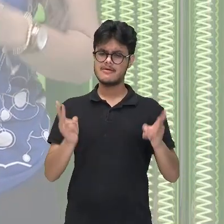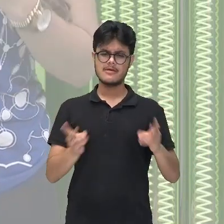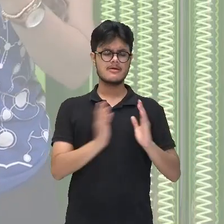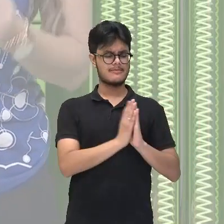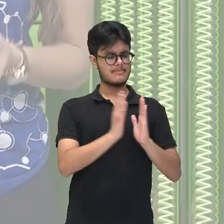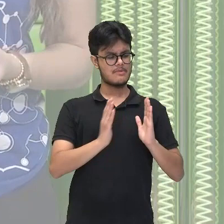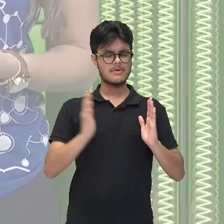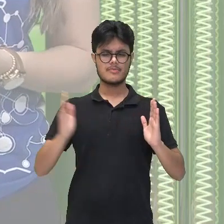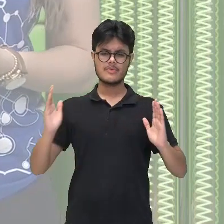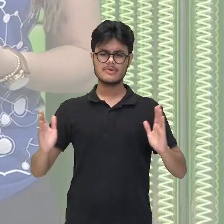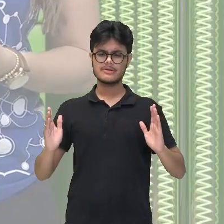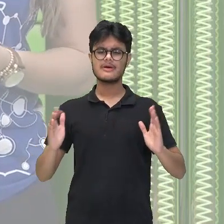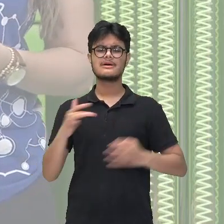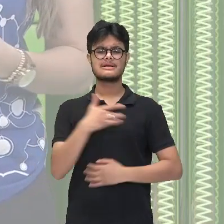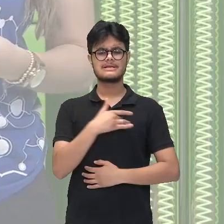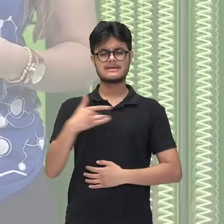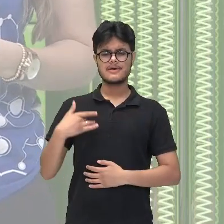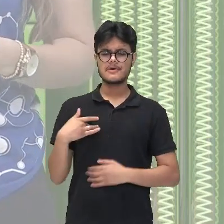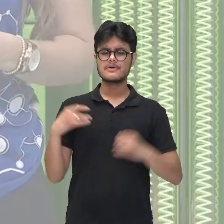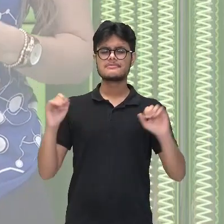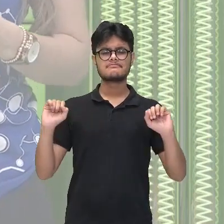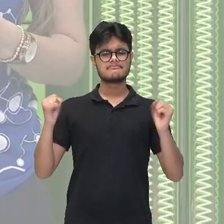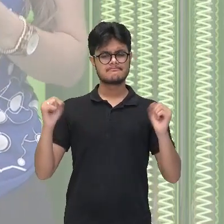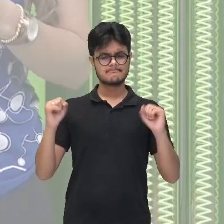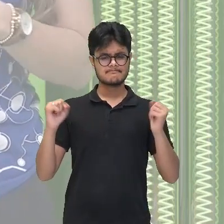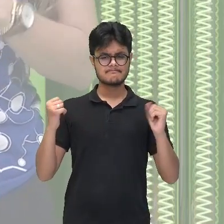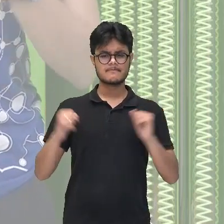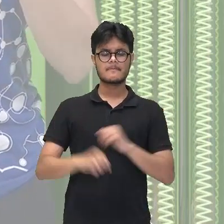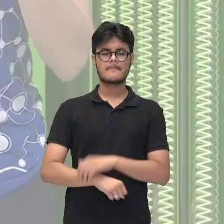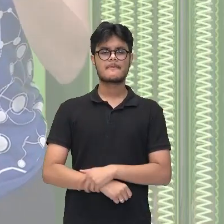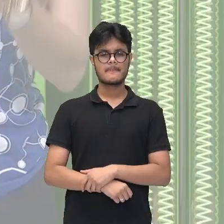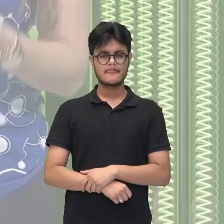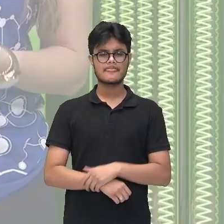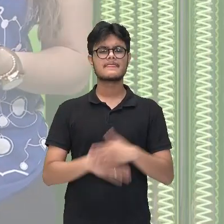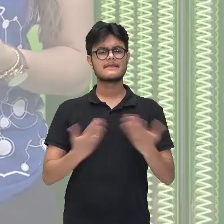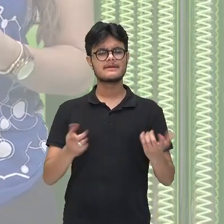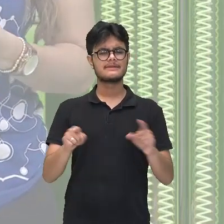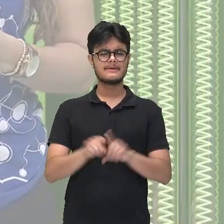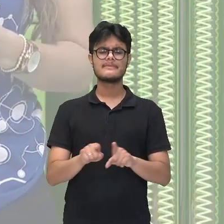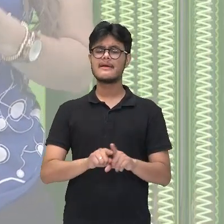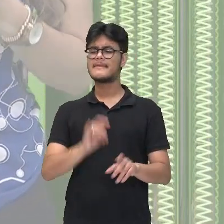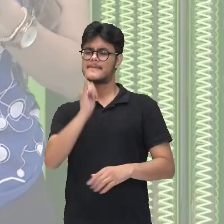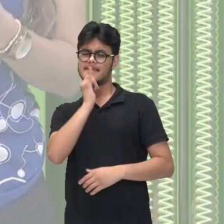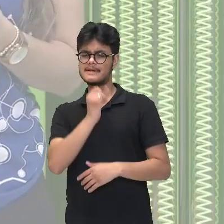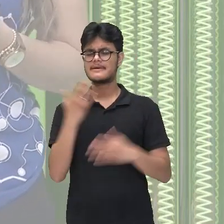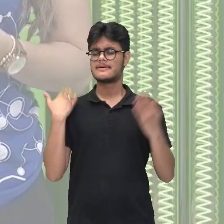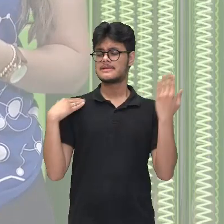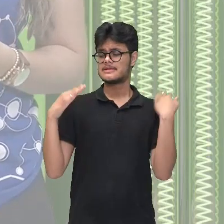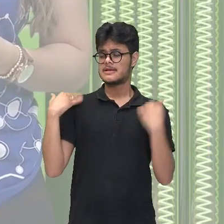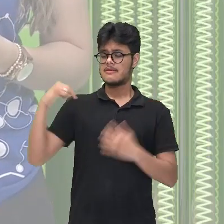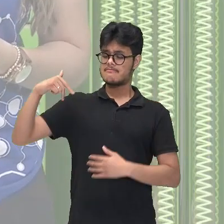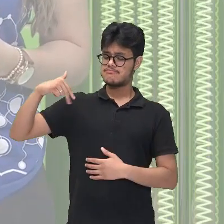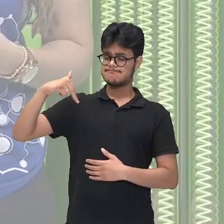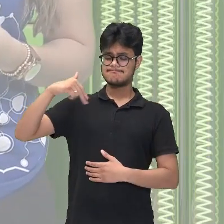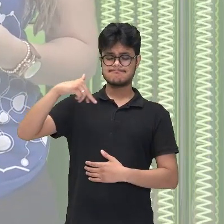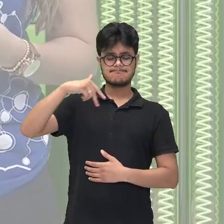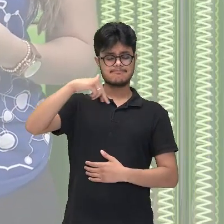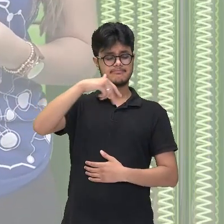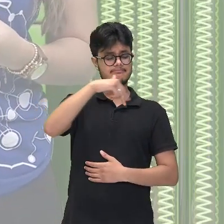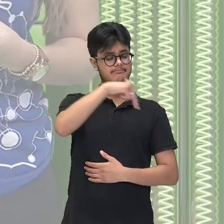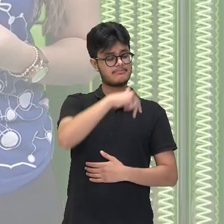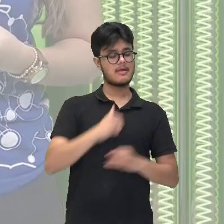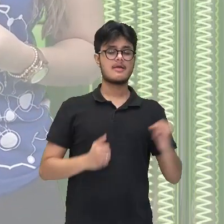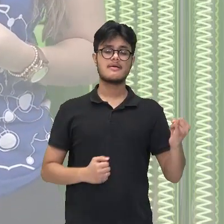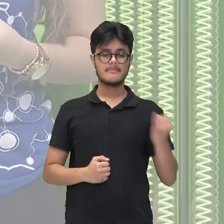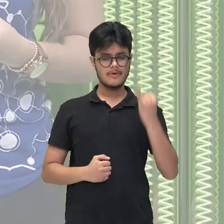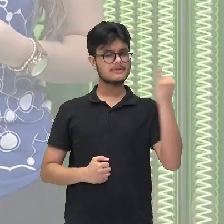você ter o hábito de atividades, né? De você fazer aquela caminhada. Isso é importante e de